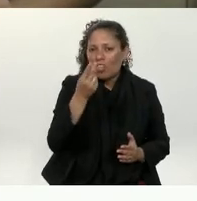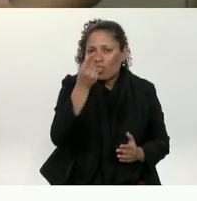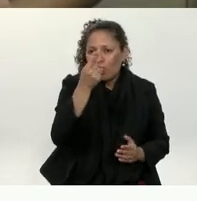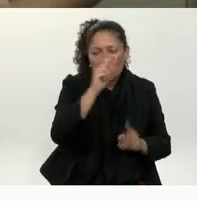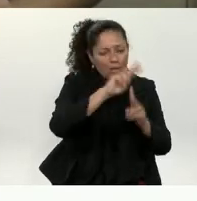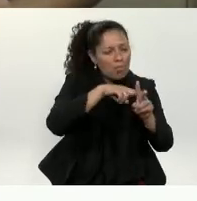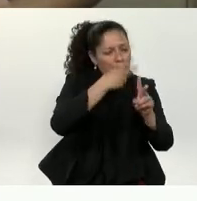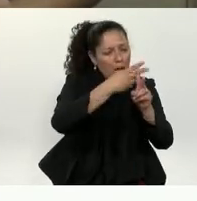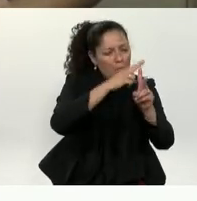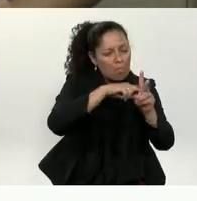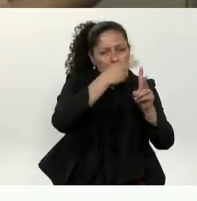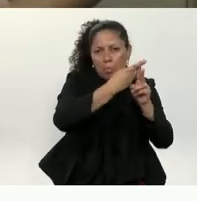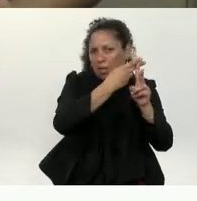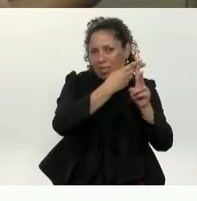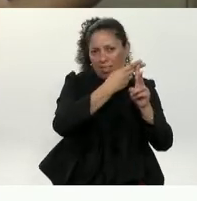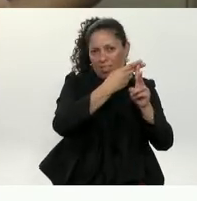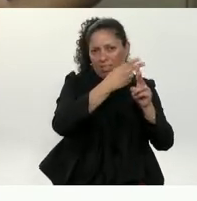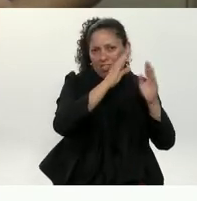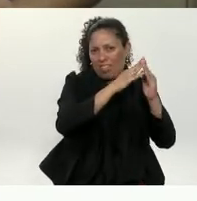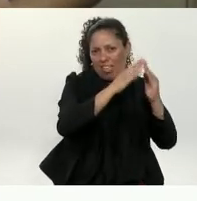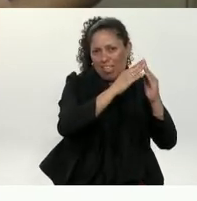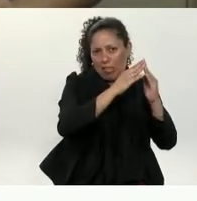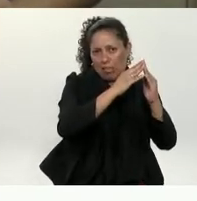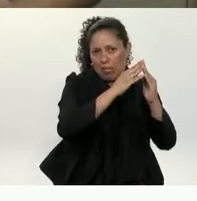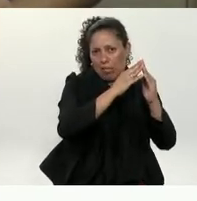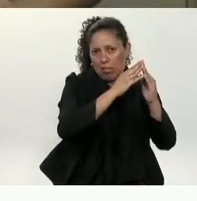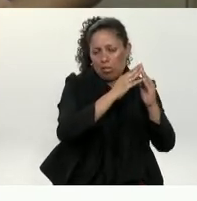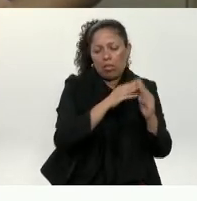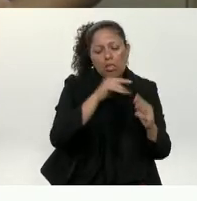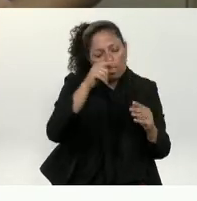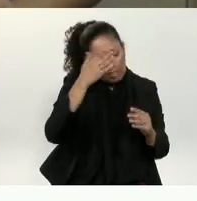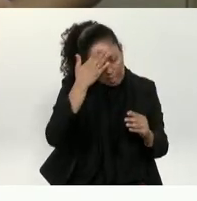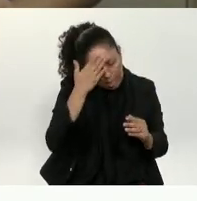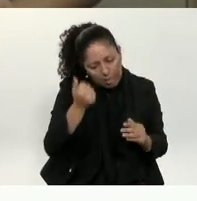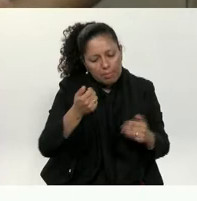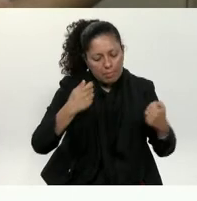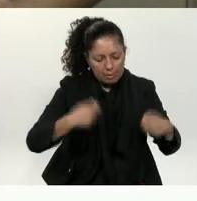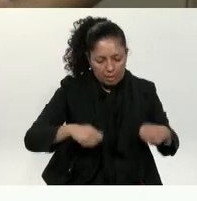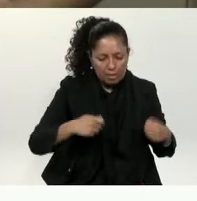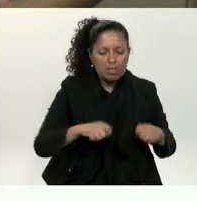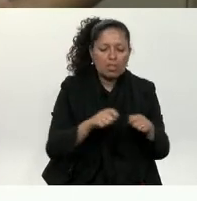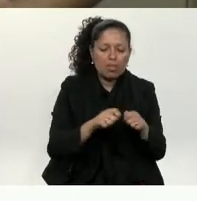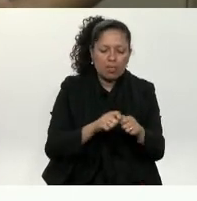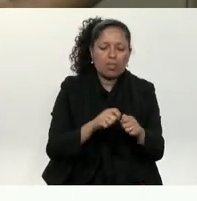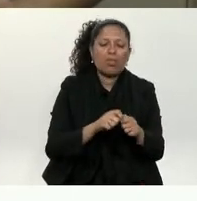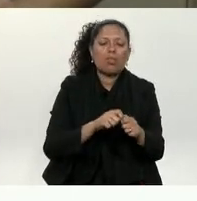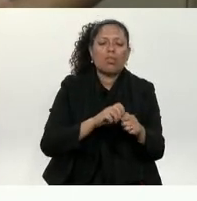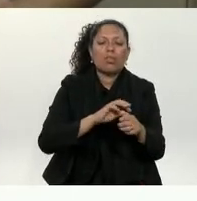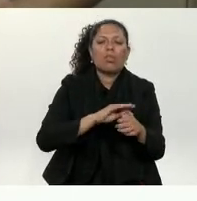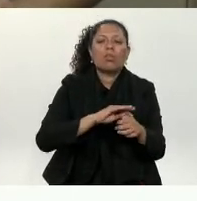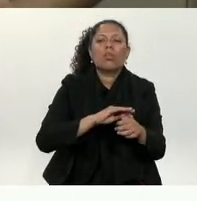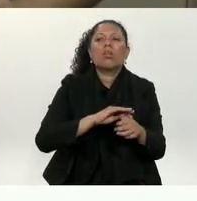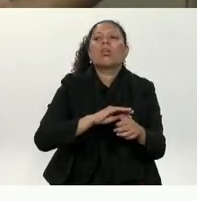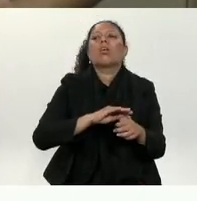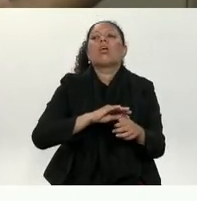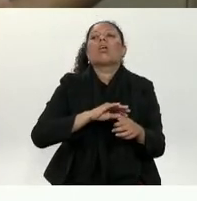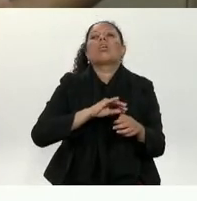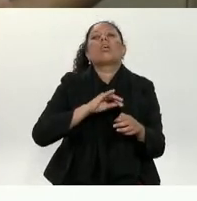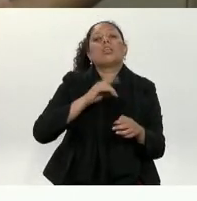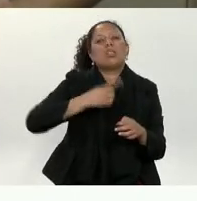mas ele tem que ser feito. Tem que ser feito, tem uma pauta, é uma pauta também nossa, a instalação de